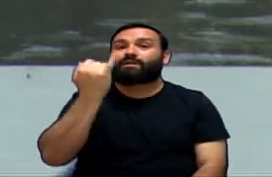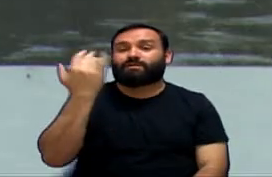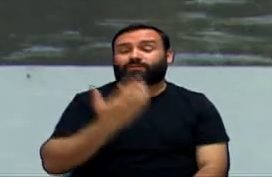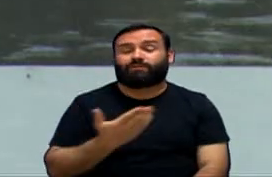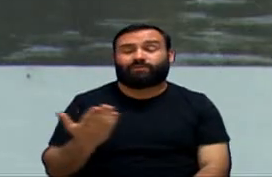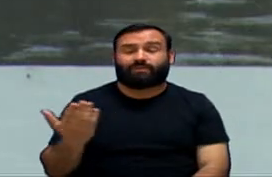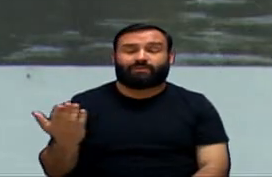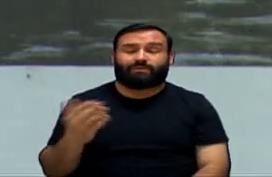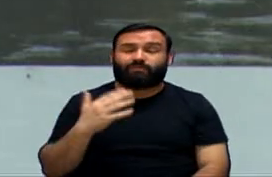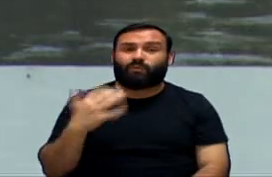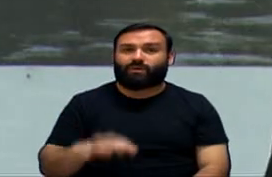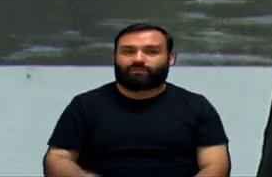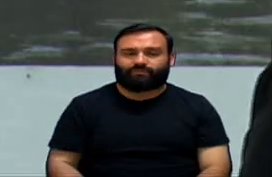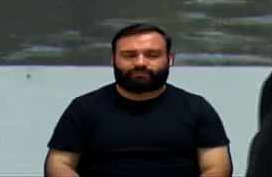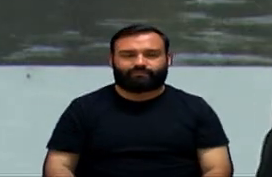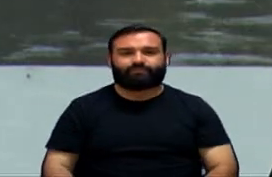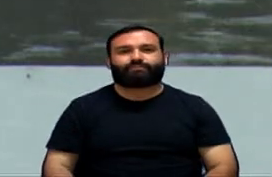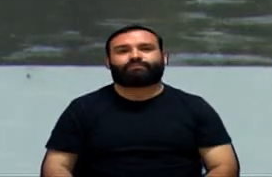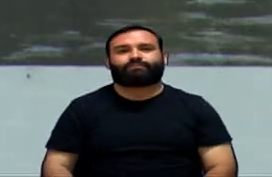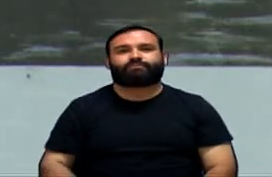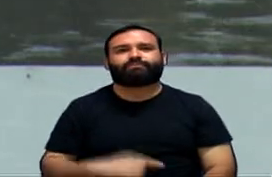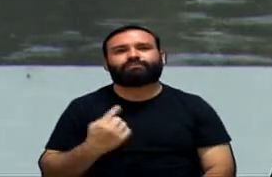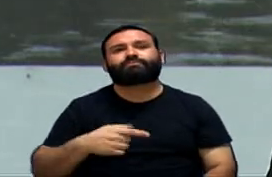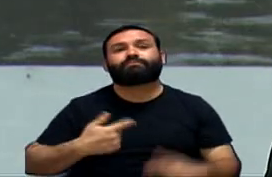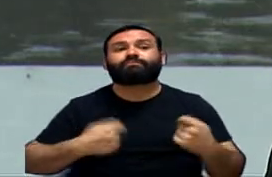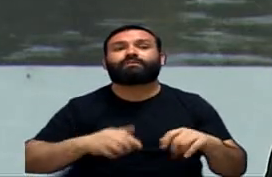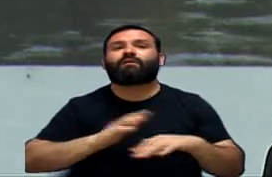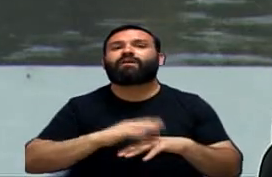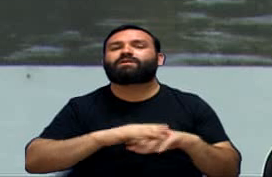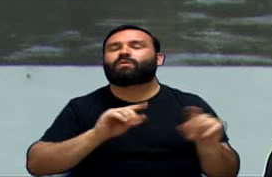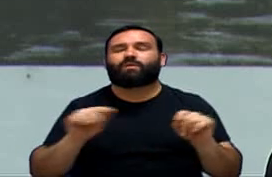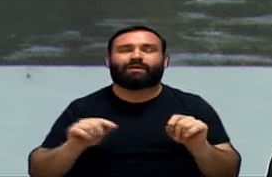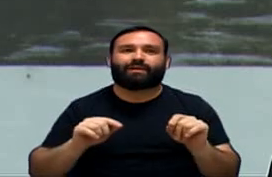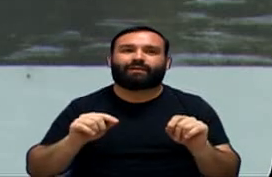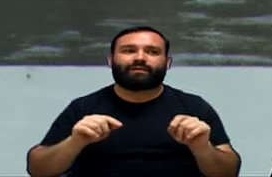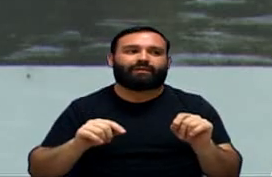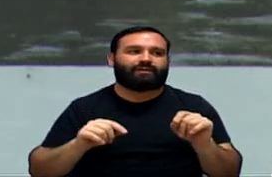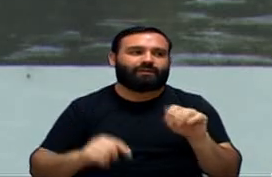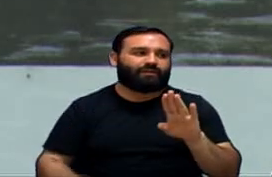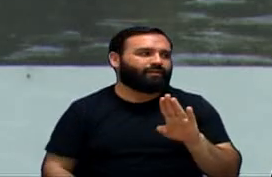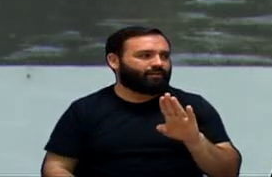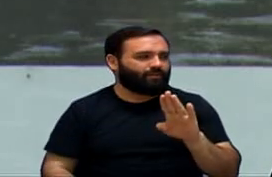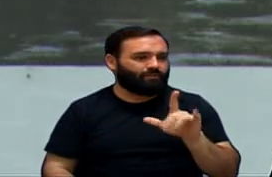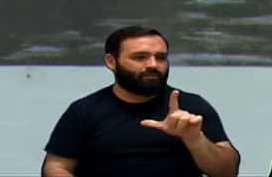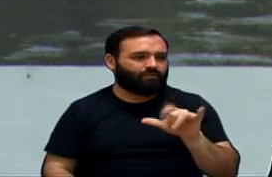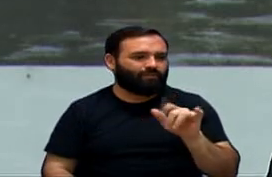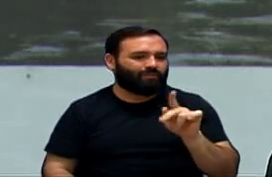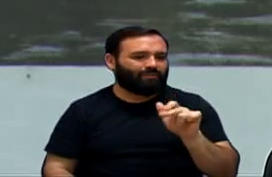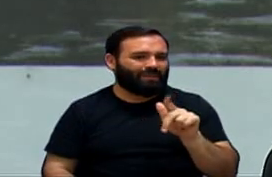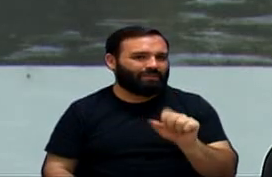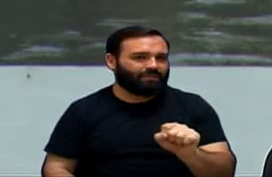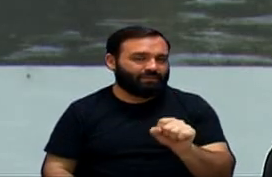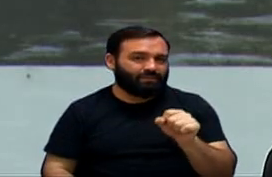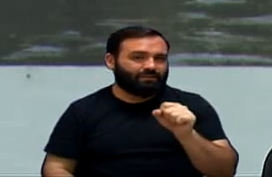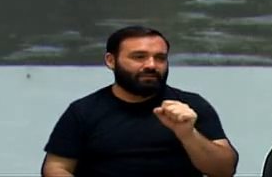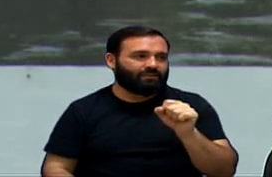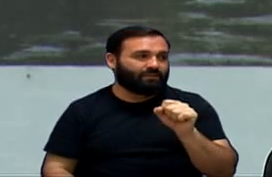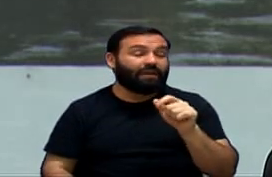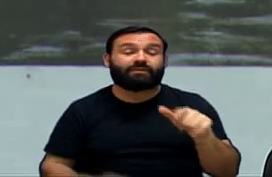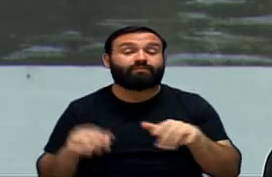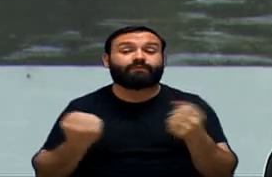você colocar então o que que a gente precisa fazer mais Blit precisamos ter mais